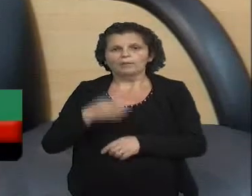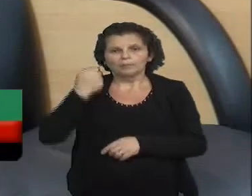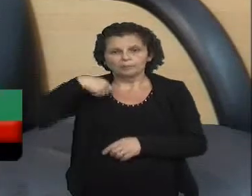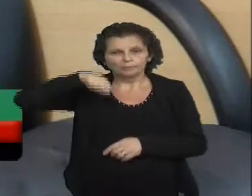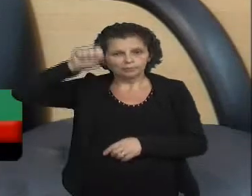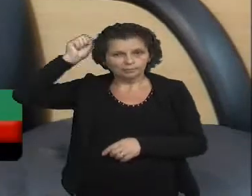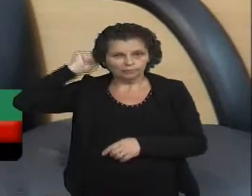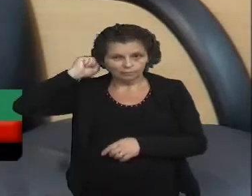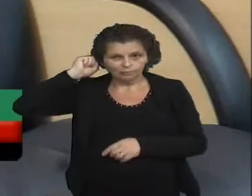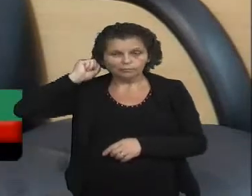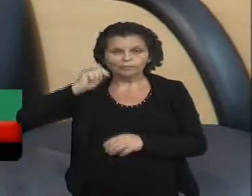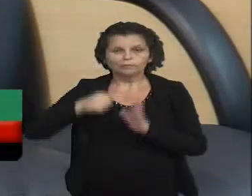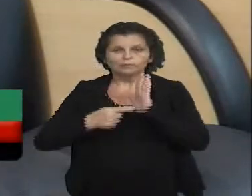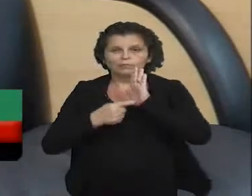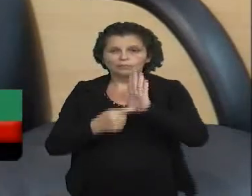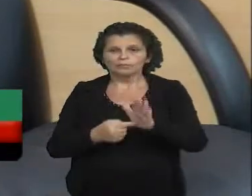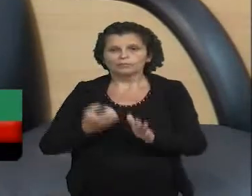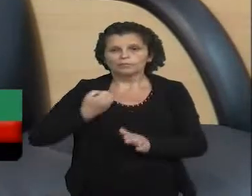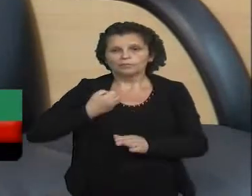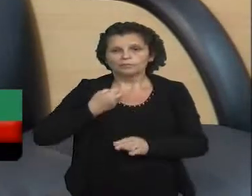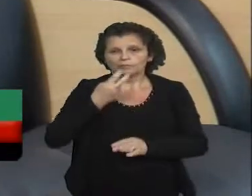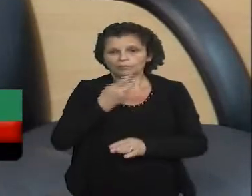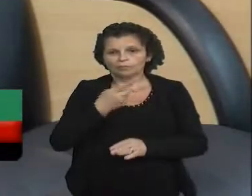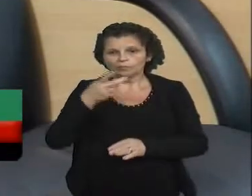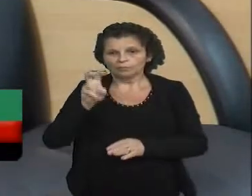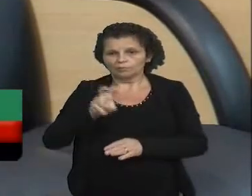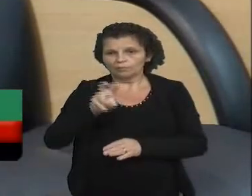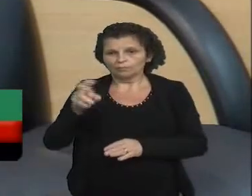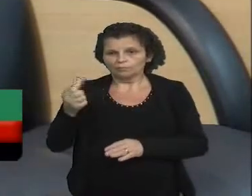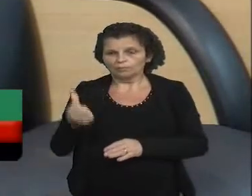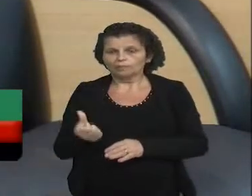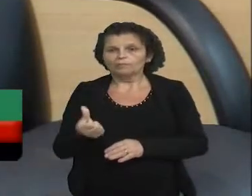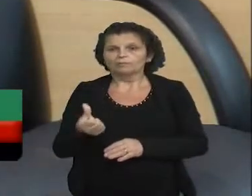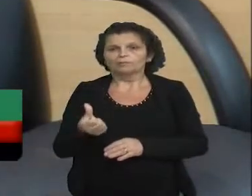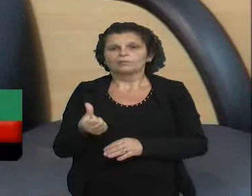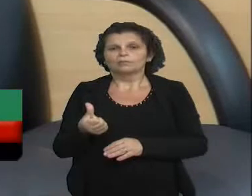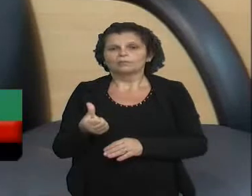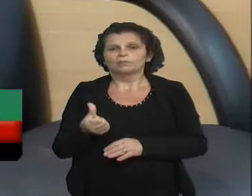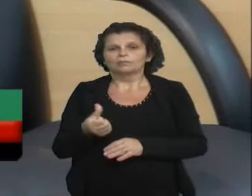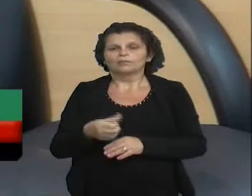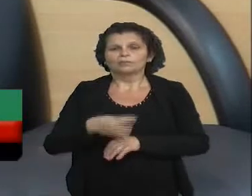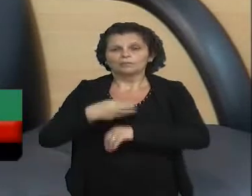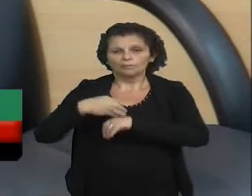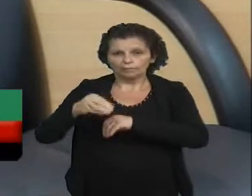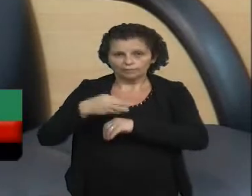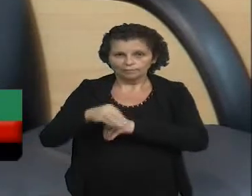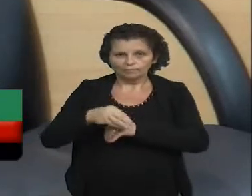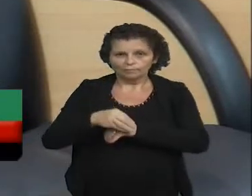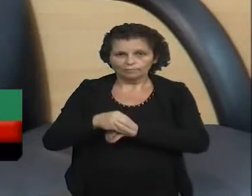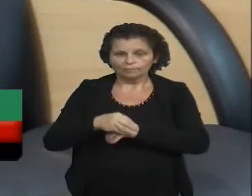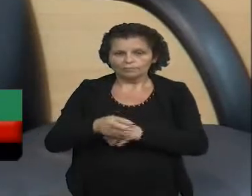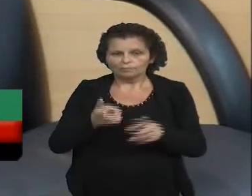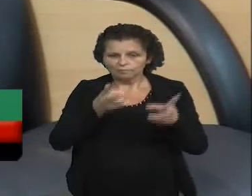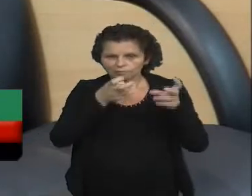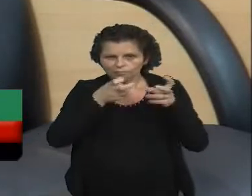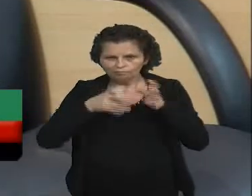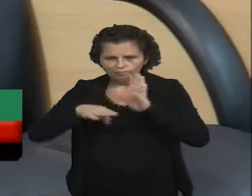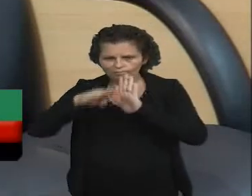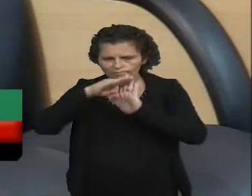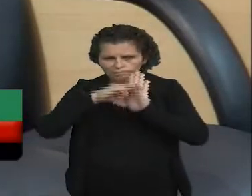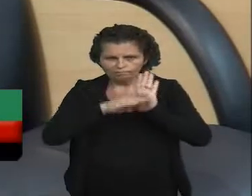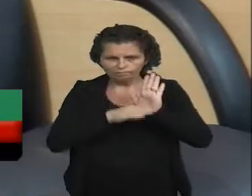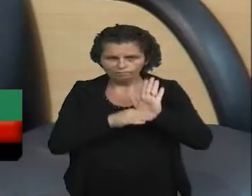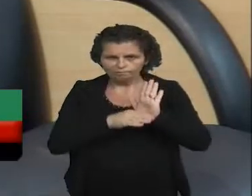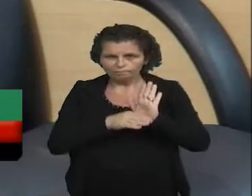Selegato. Indicação de número 2056 de 2022. Indica-se à mesa, observadas as